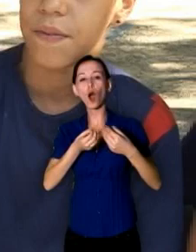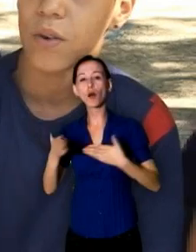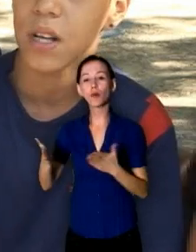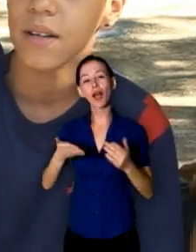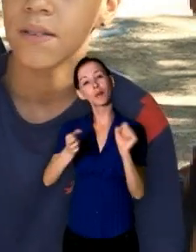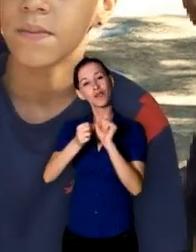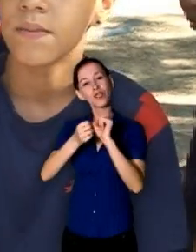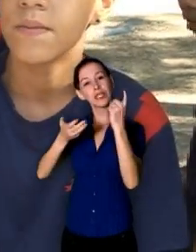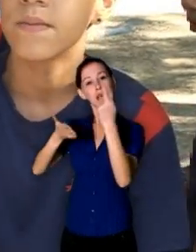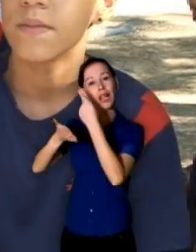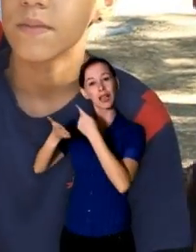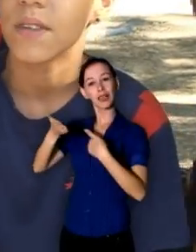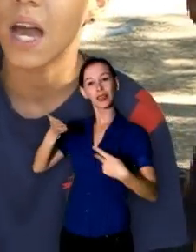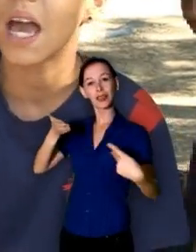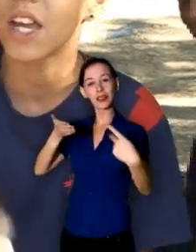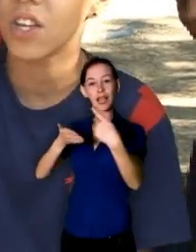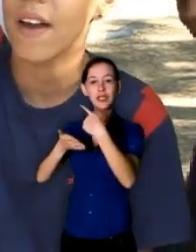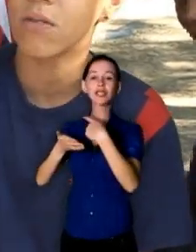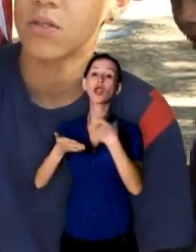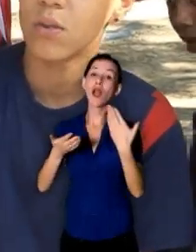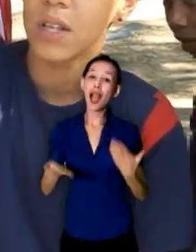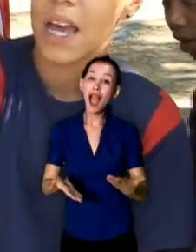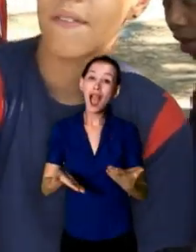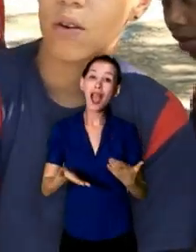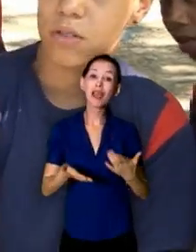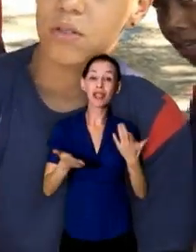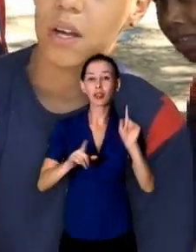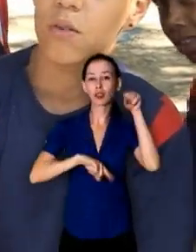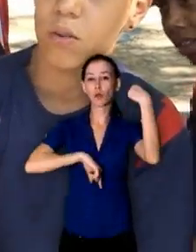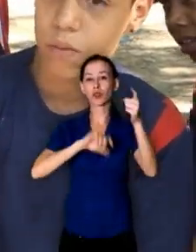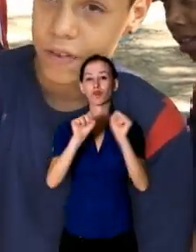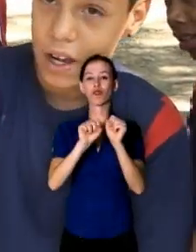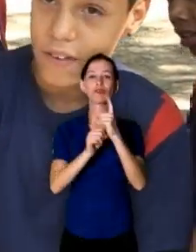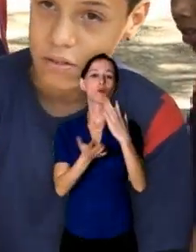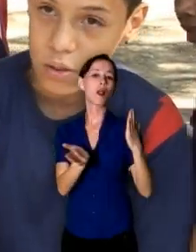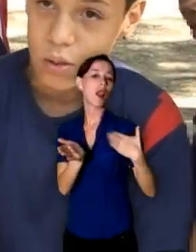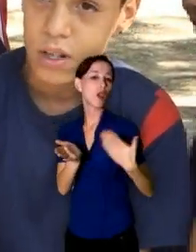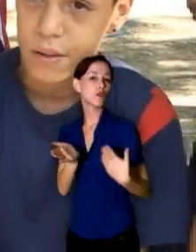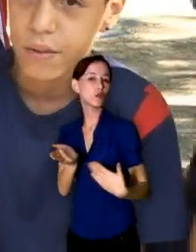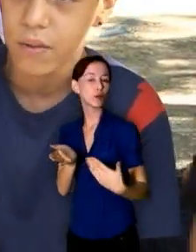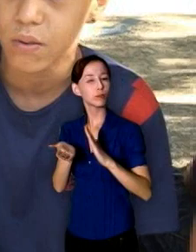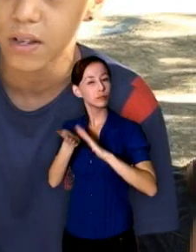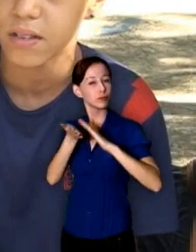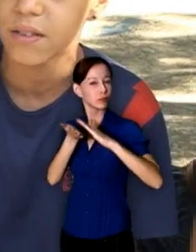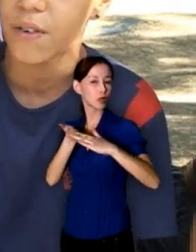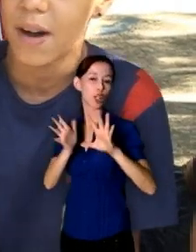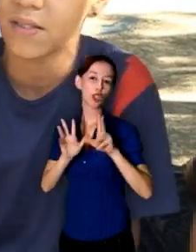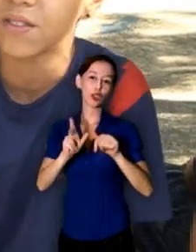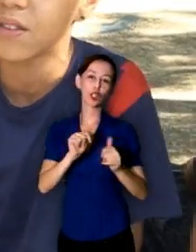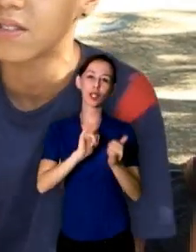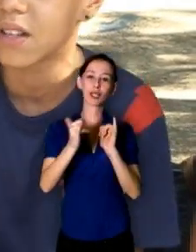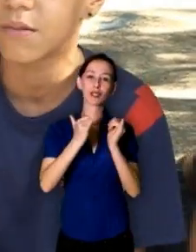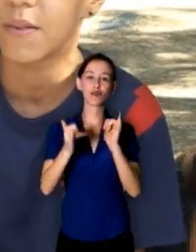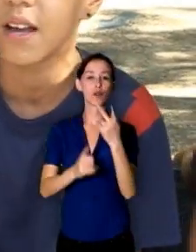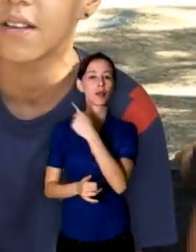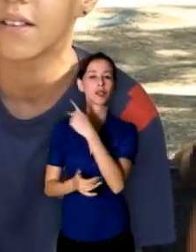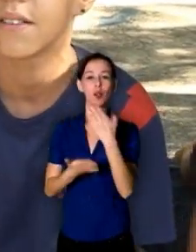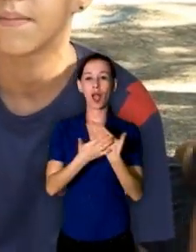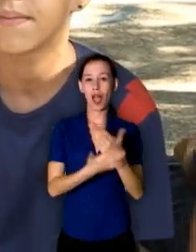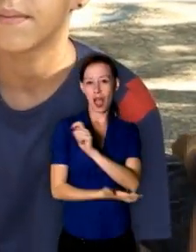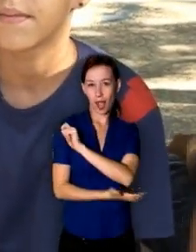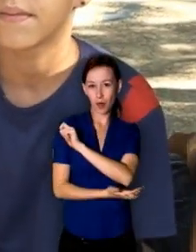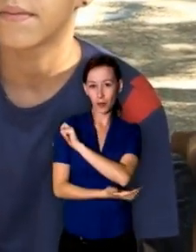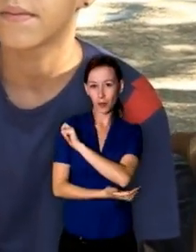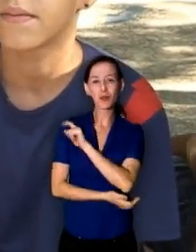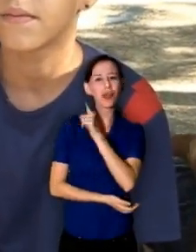Desenhar numa folha. Que aí a gente vai construir, no final ele vai construir um livro com essas informações que nós temos pra ele.